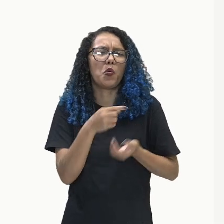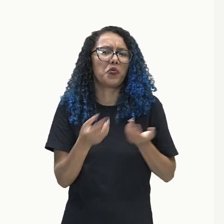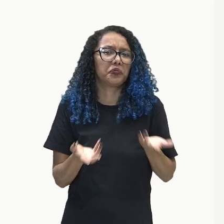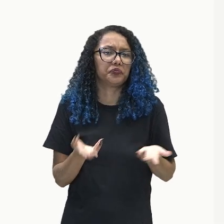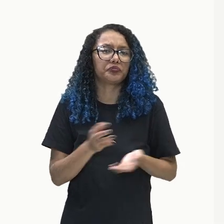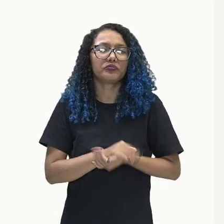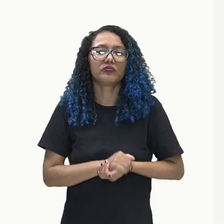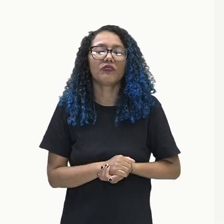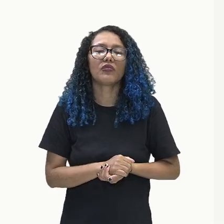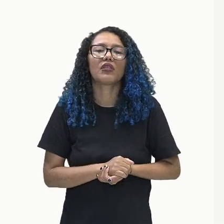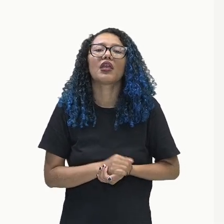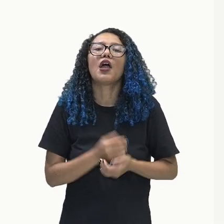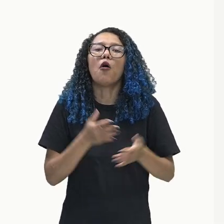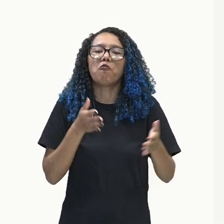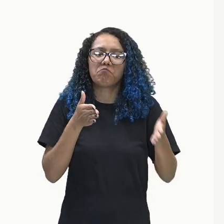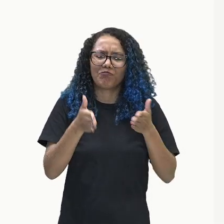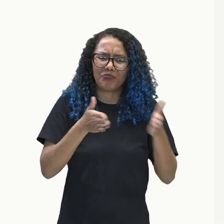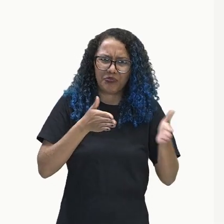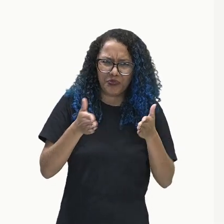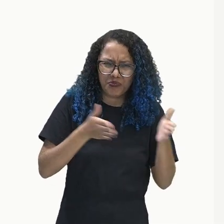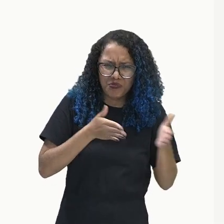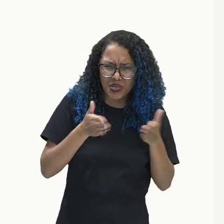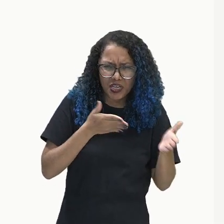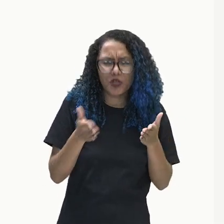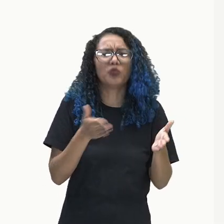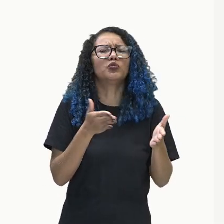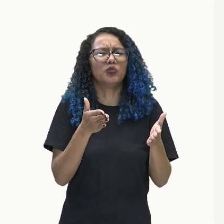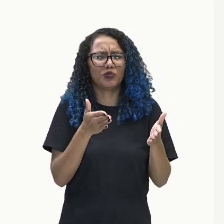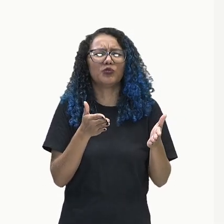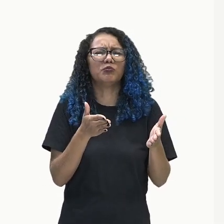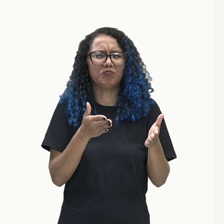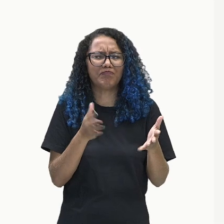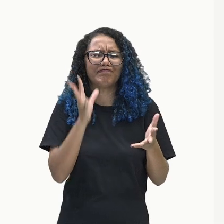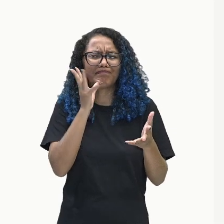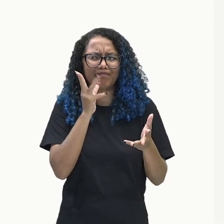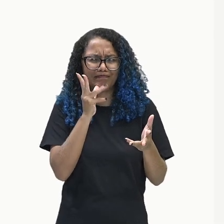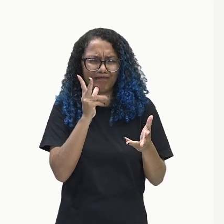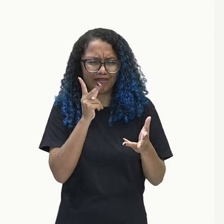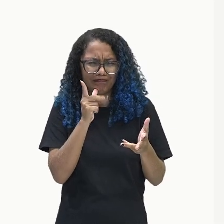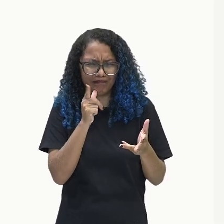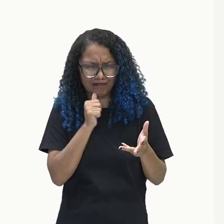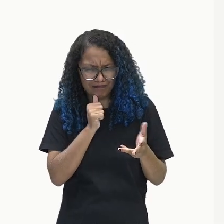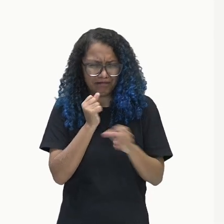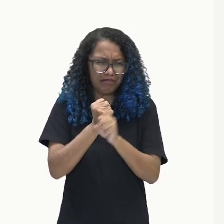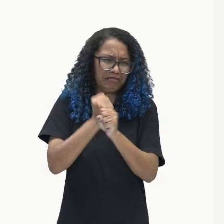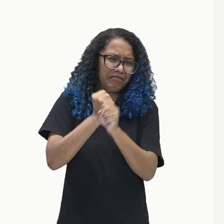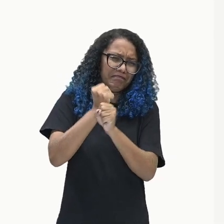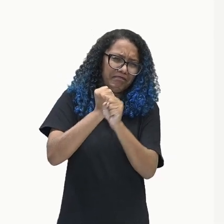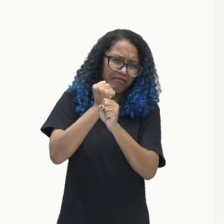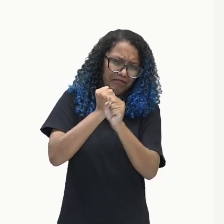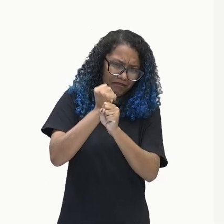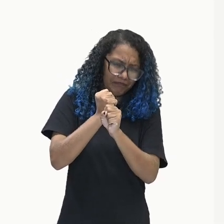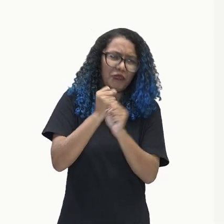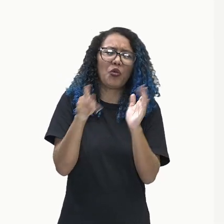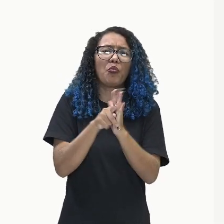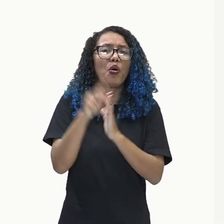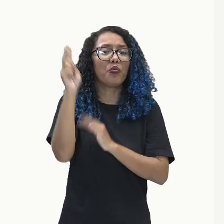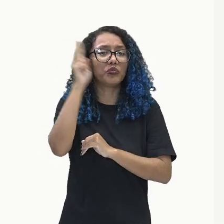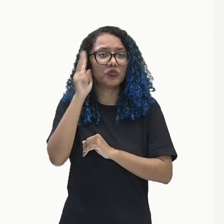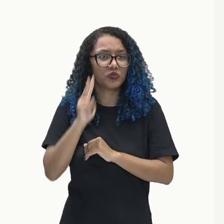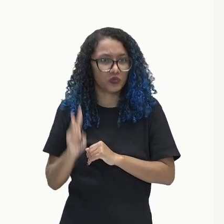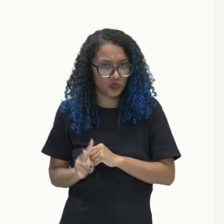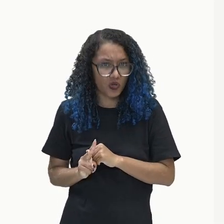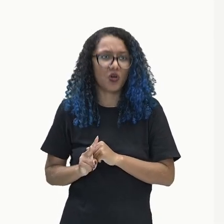mais longo da história antes da escrita. Foi nessa época que os nossos ancestrais passaram